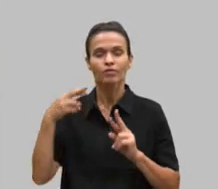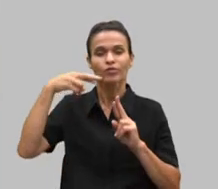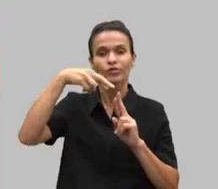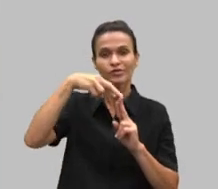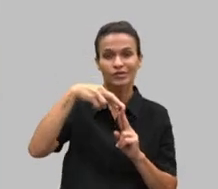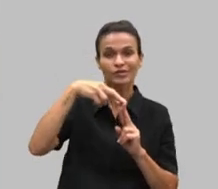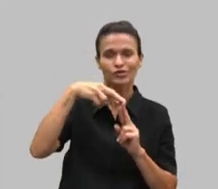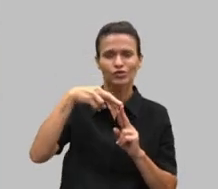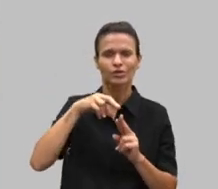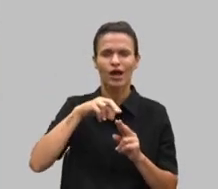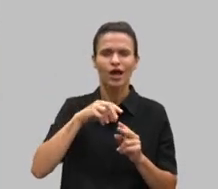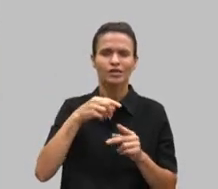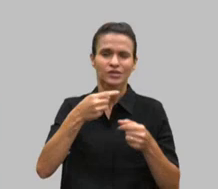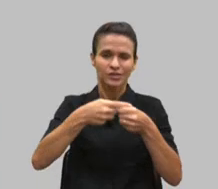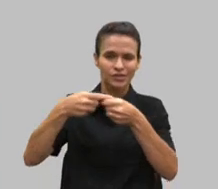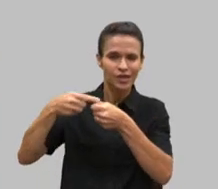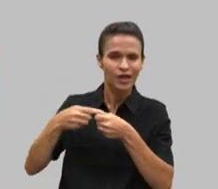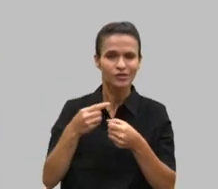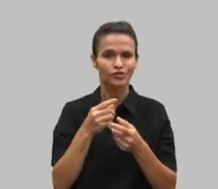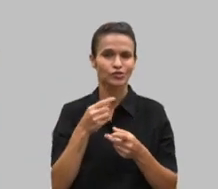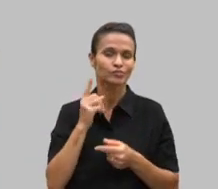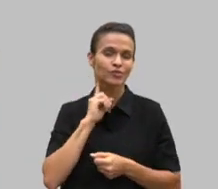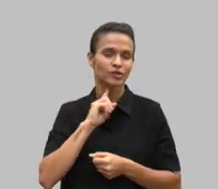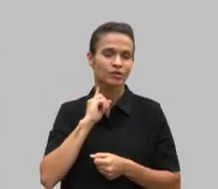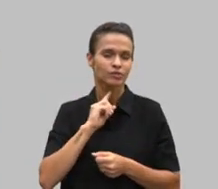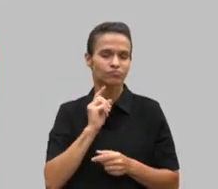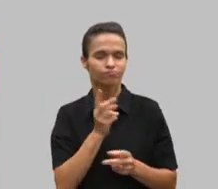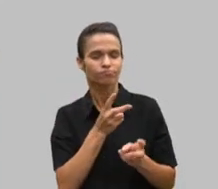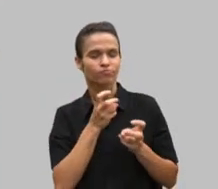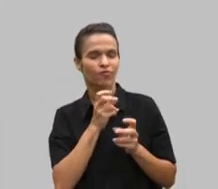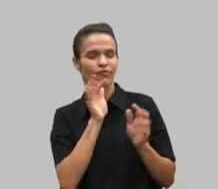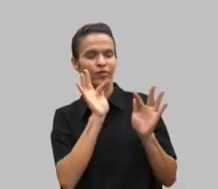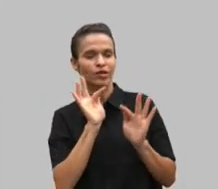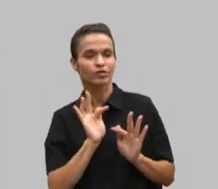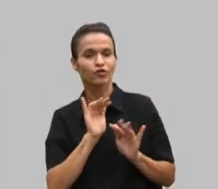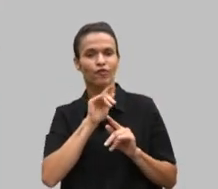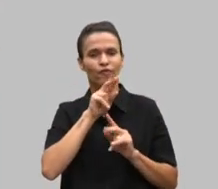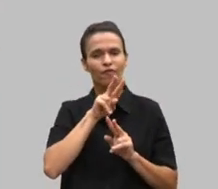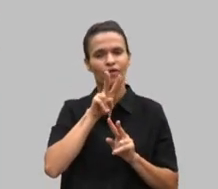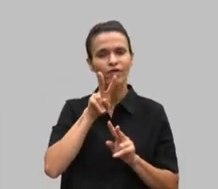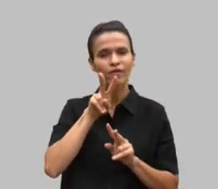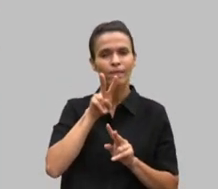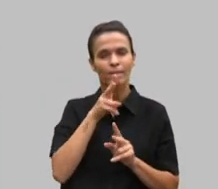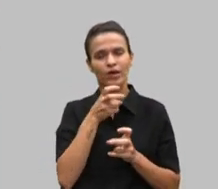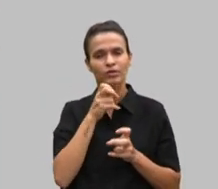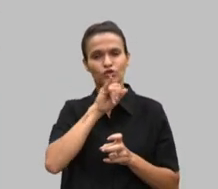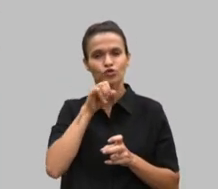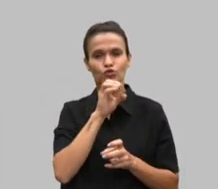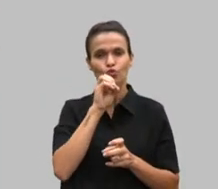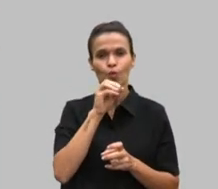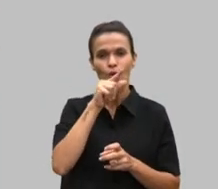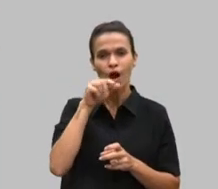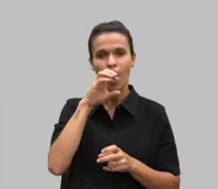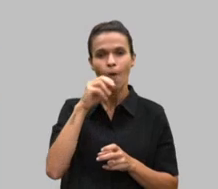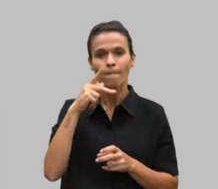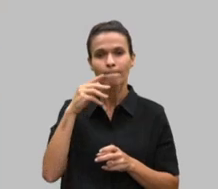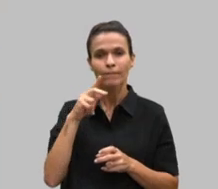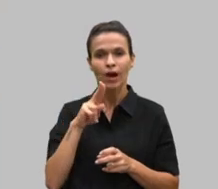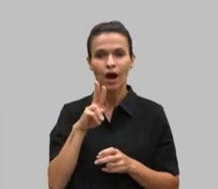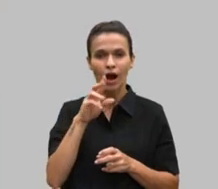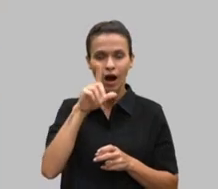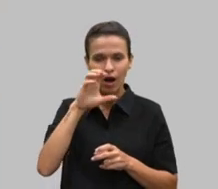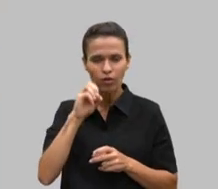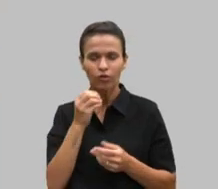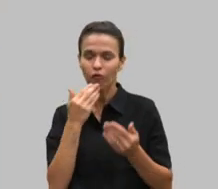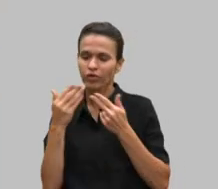e fico muito feliz quando eu vejo João Paulo quando eu vejo e converso mais cedo que eu cheguei um pouquinho mais cedo conversei com alguns alunos